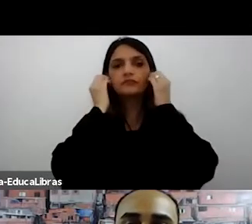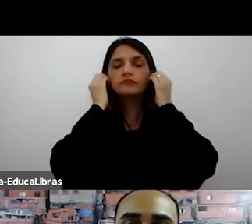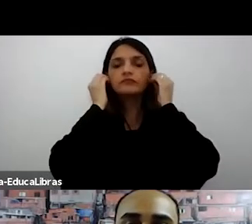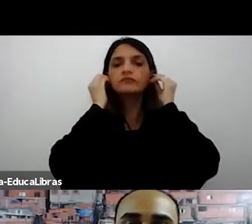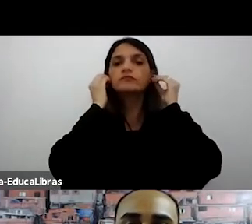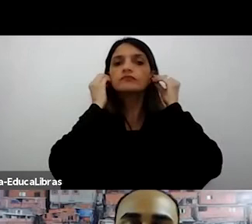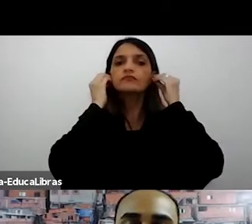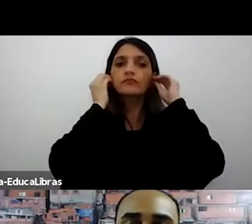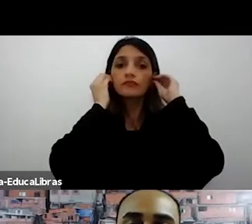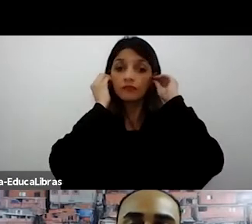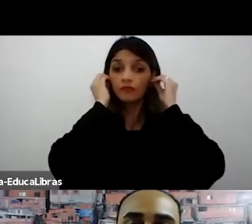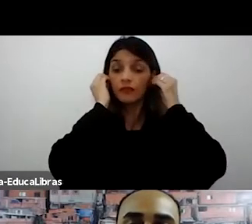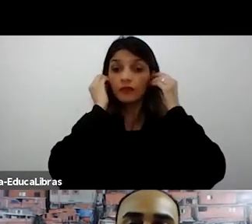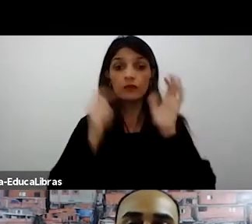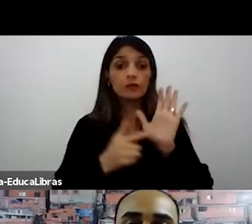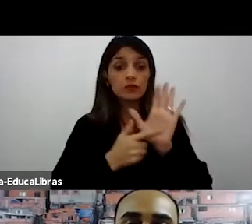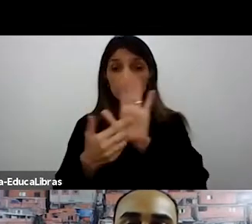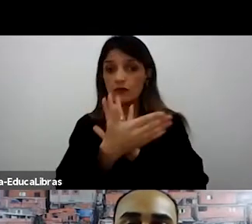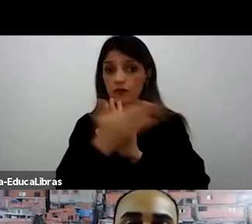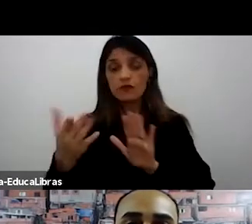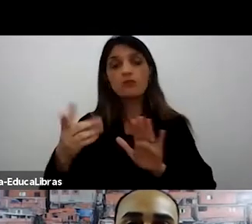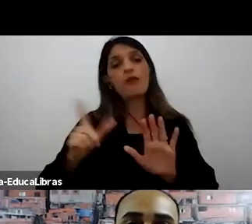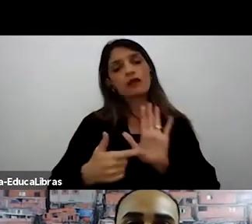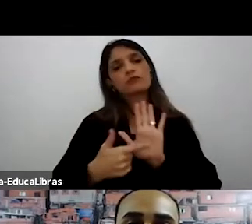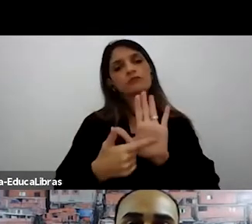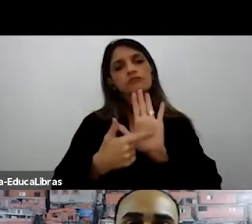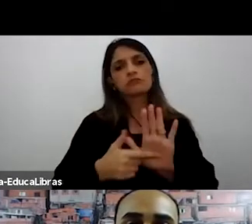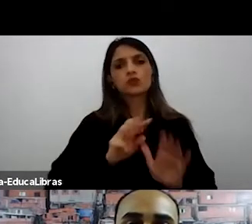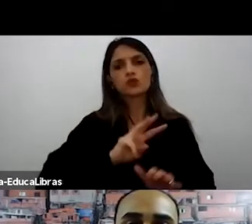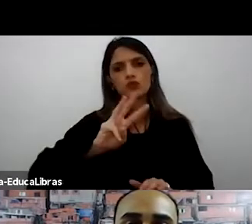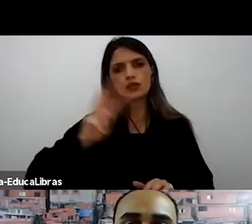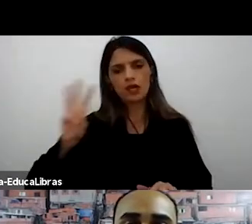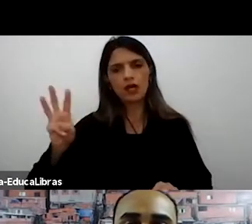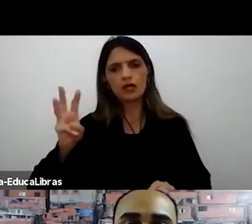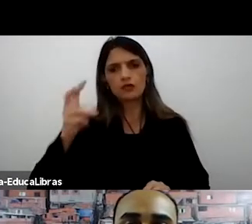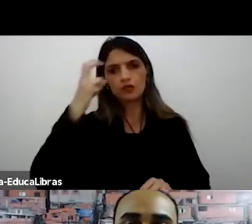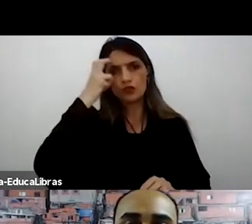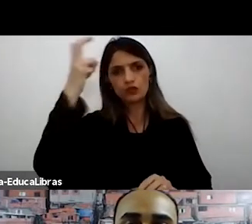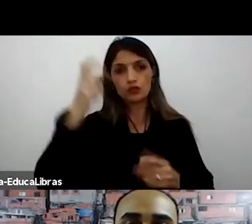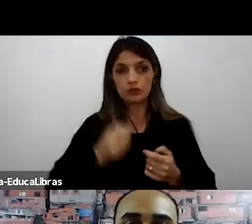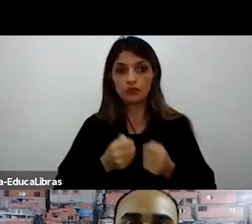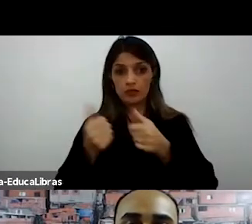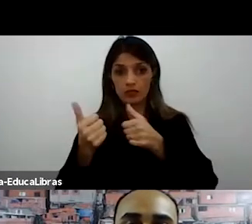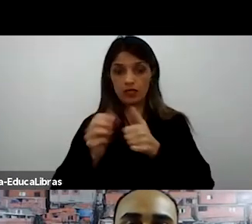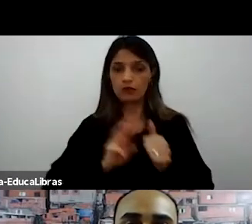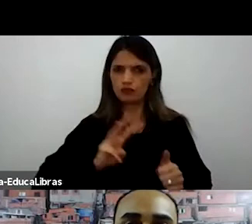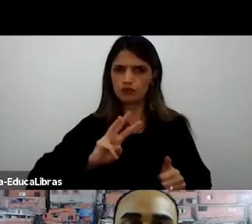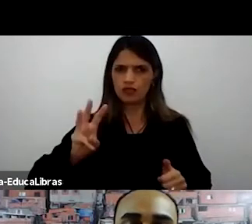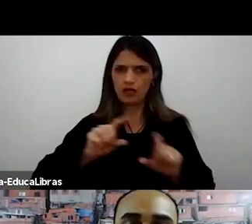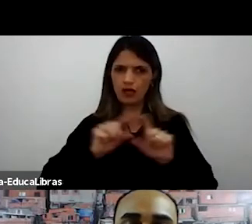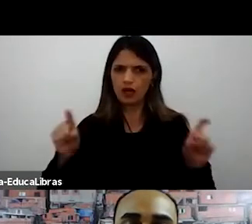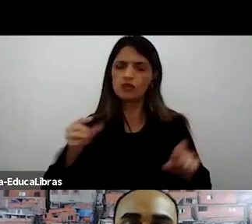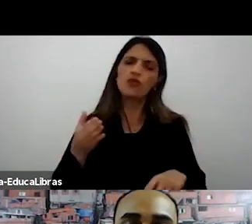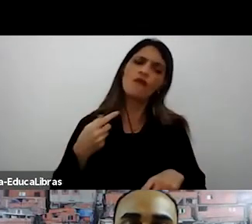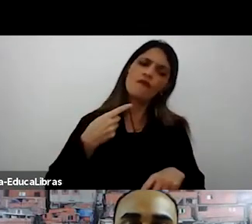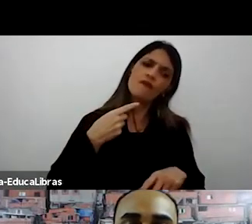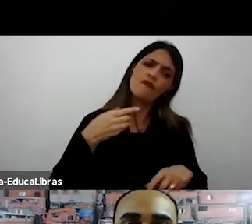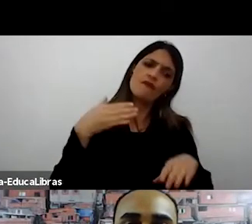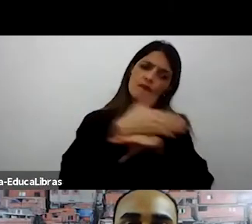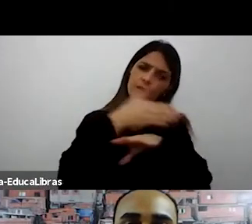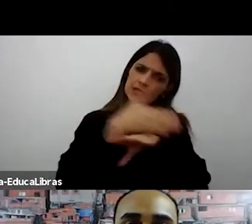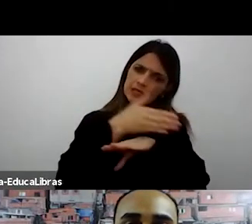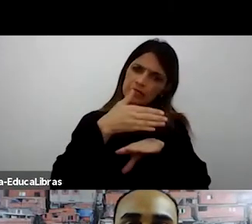vocês, mas ele está disponível no site do Movimento por uma Cultura de Doação, então convido todo mundo a ir lá, aproveita, conhece o